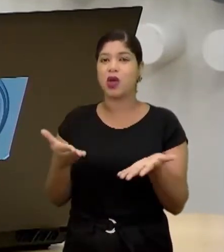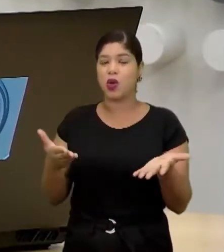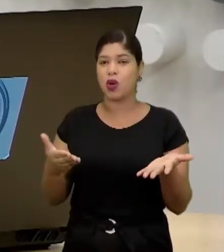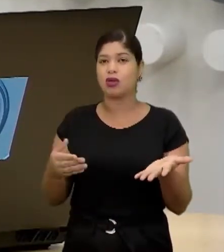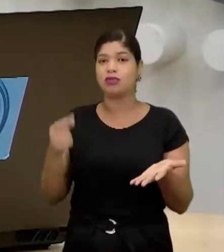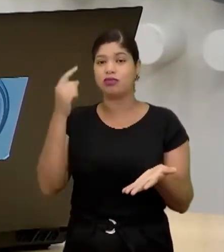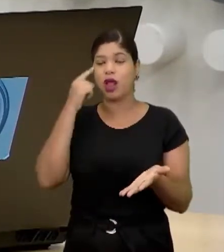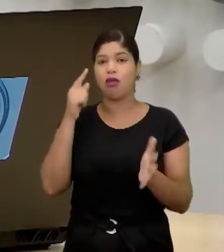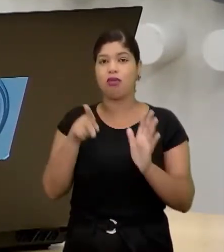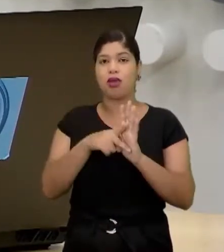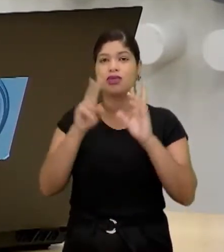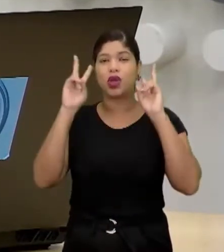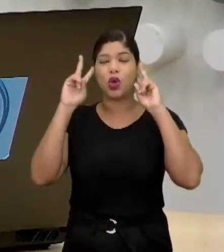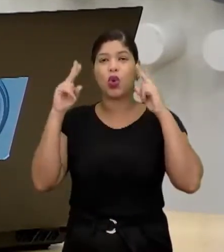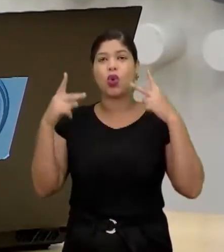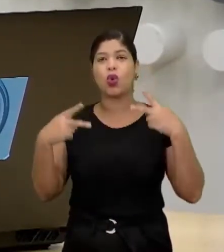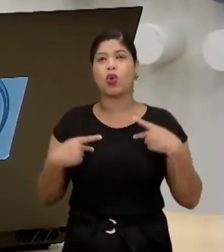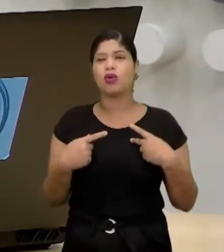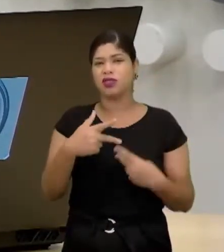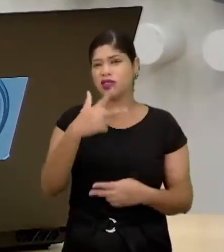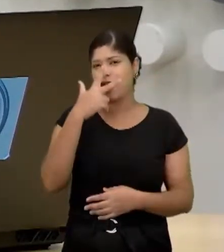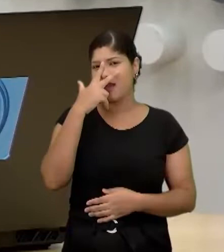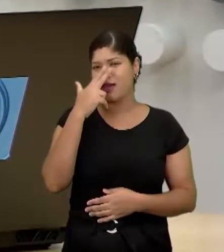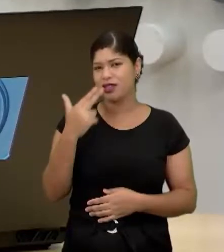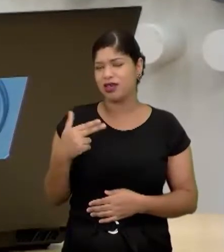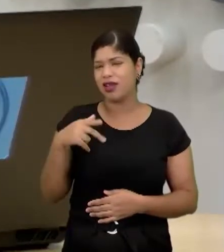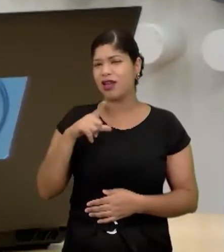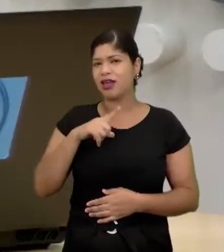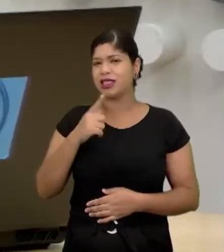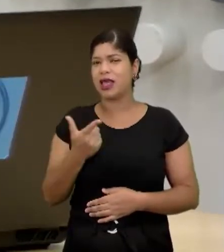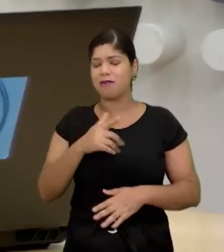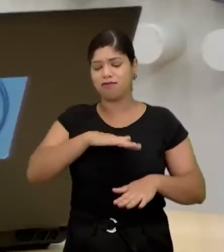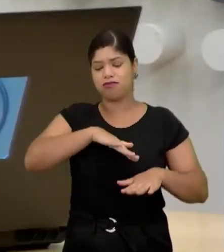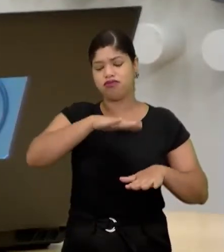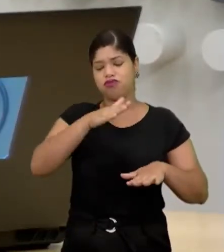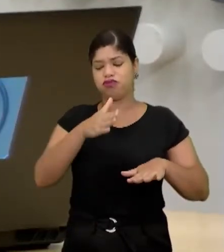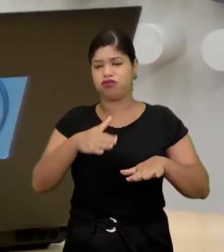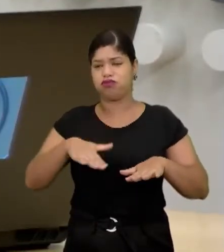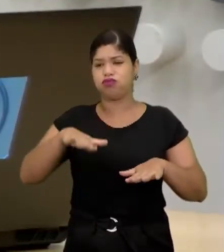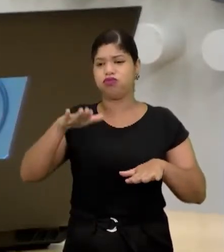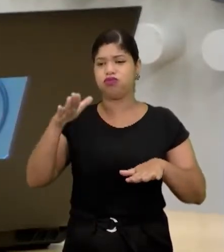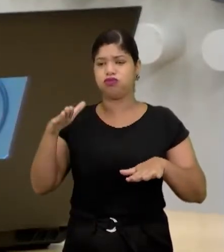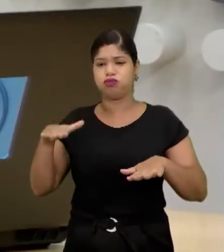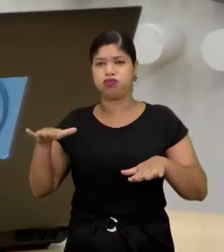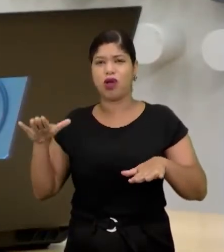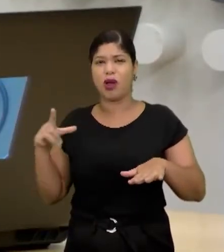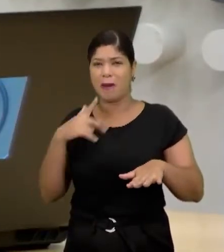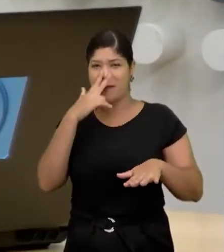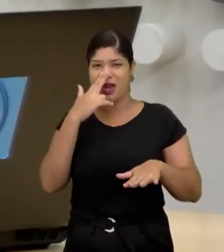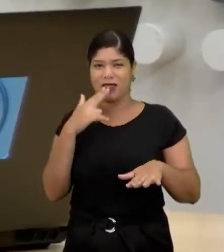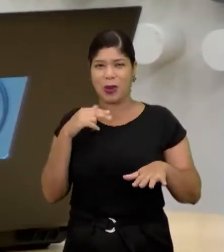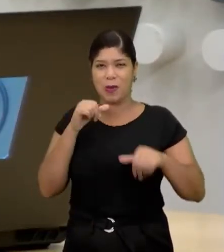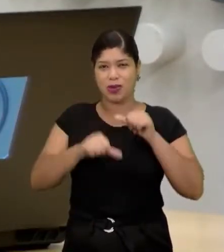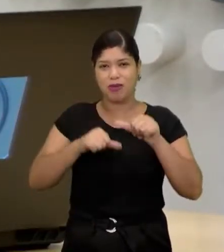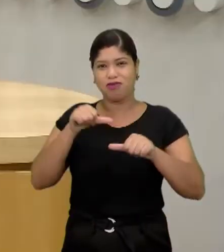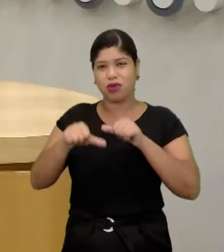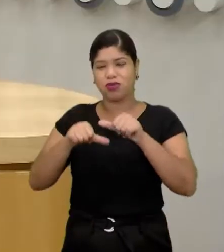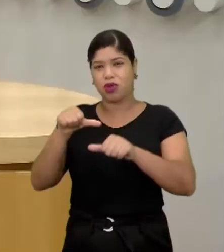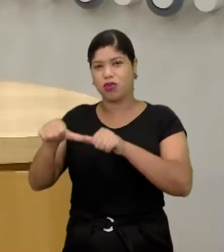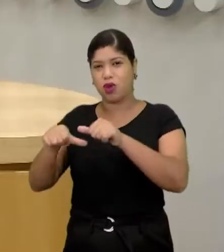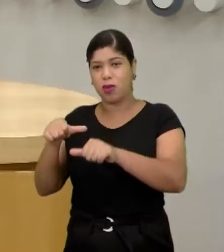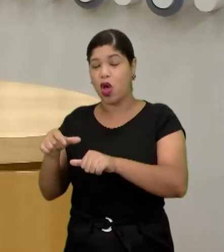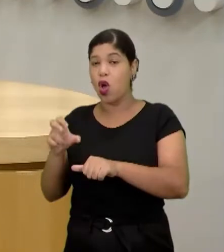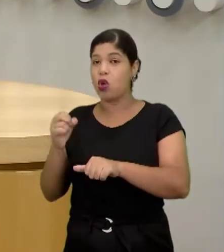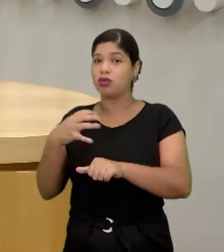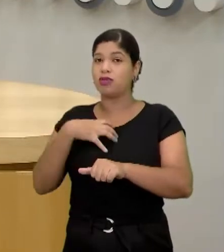mesmos Será que a baliza ou seja Será que a portos onde a gente pode pôr o nosso Barquinho